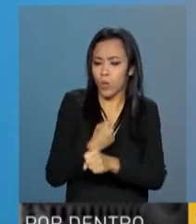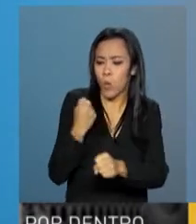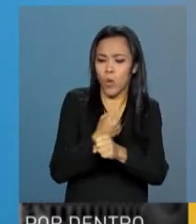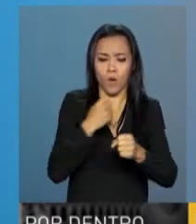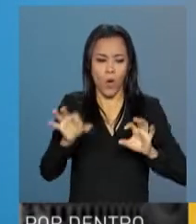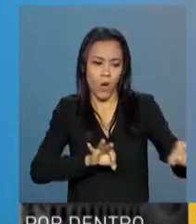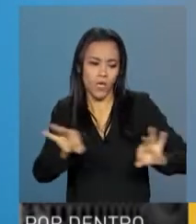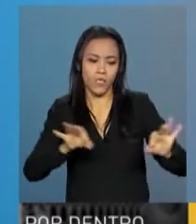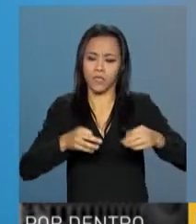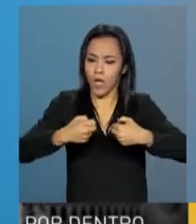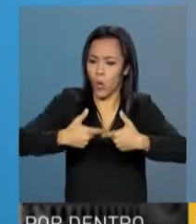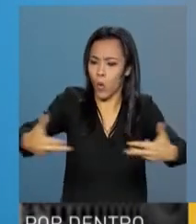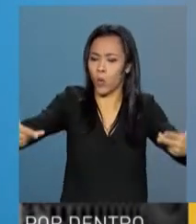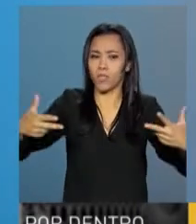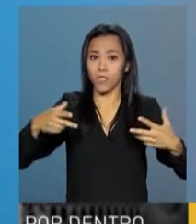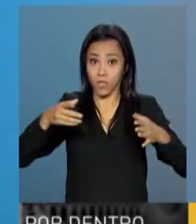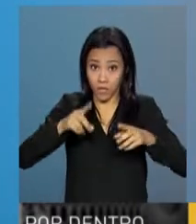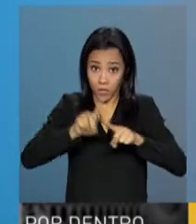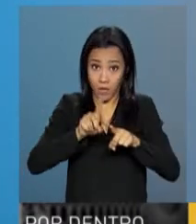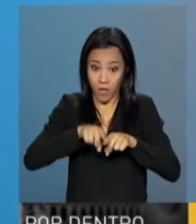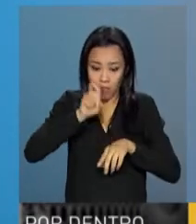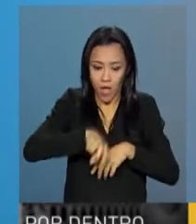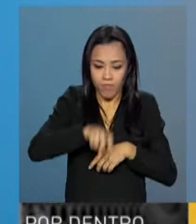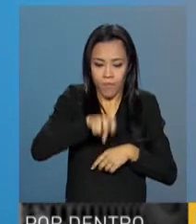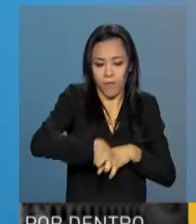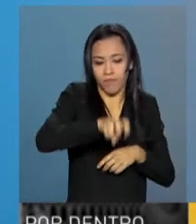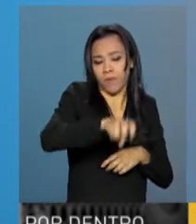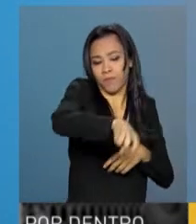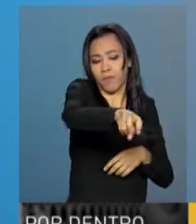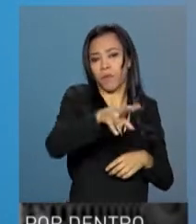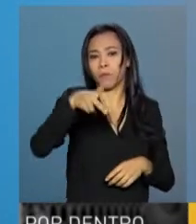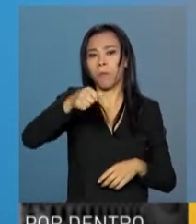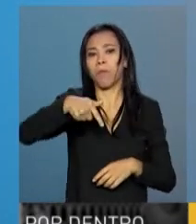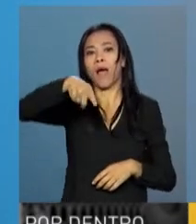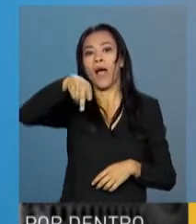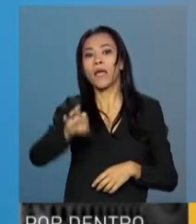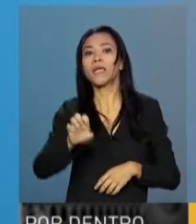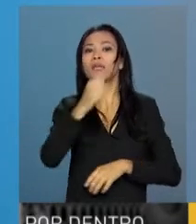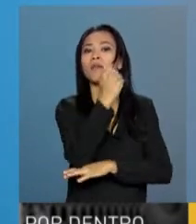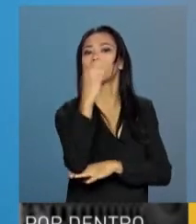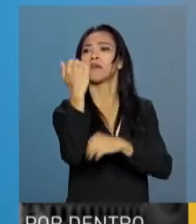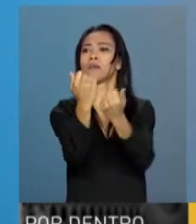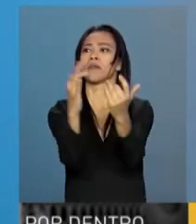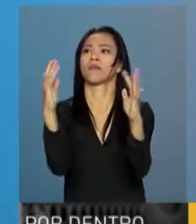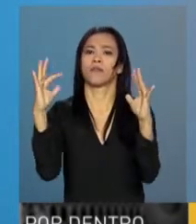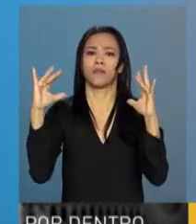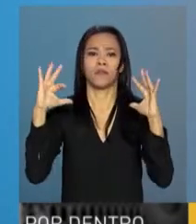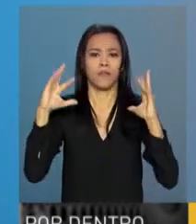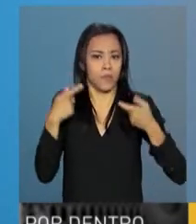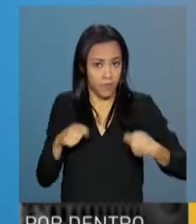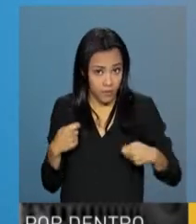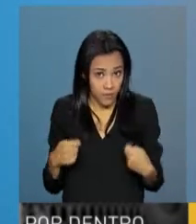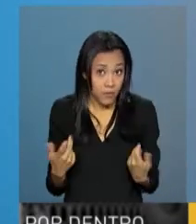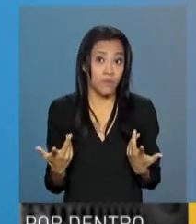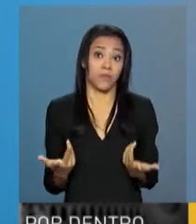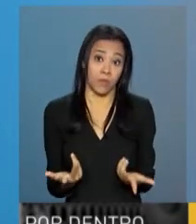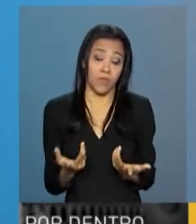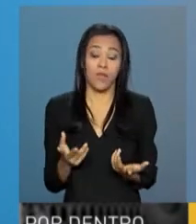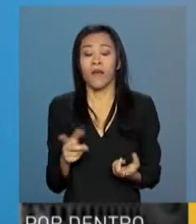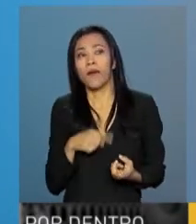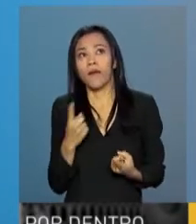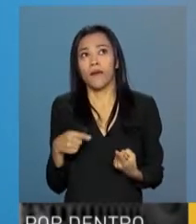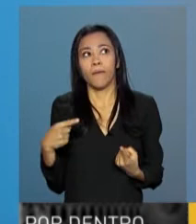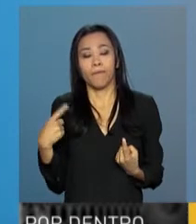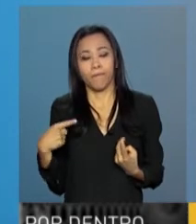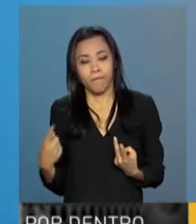temos que organizar as trilhas no caso dos partidos em fazer manejo florestal no caso das flores junto do serviço florestal brasileiro temos que